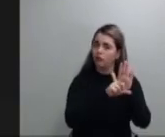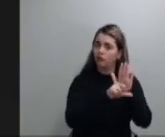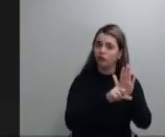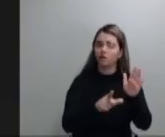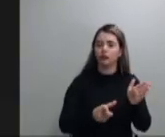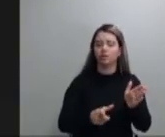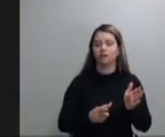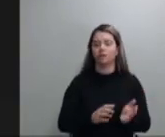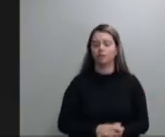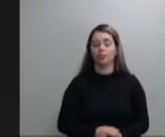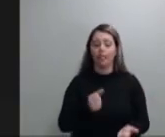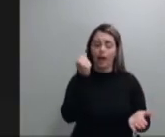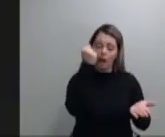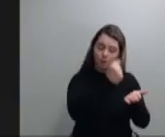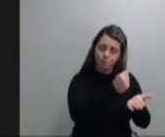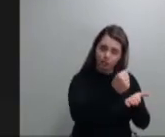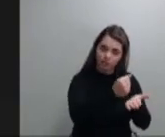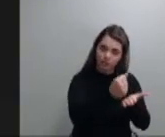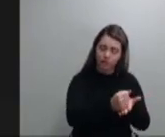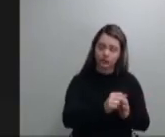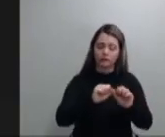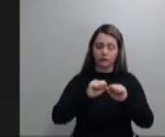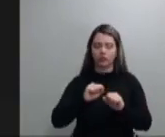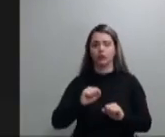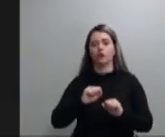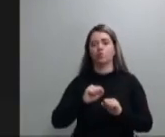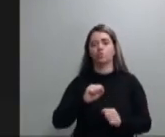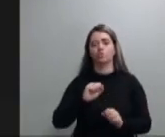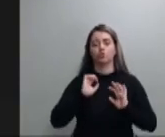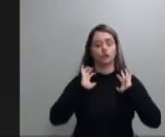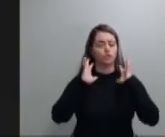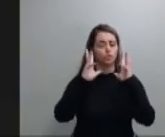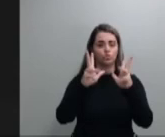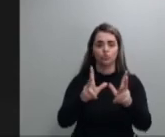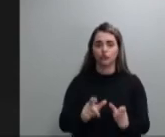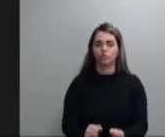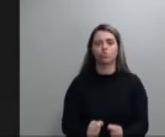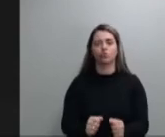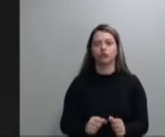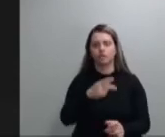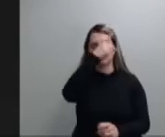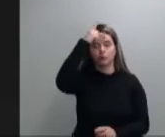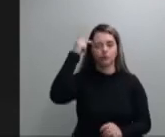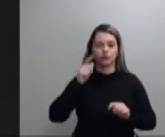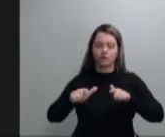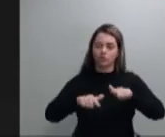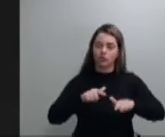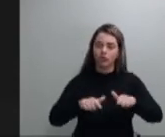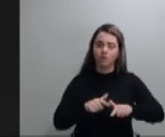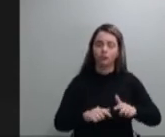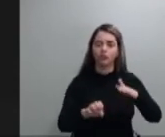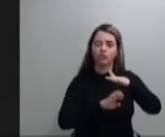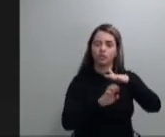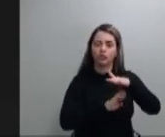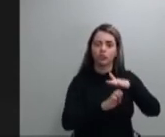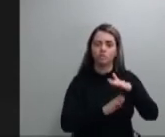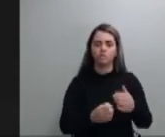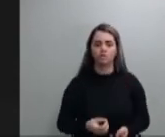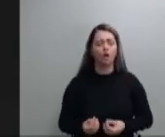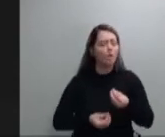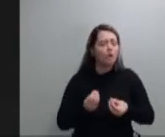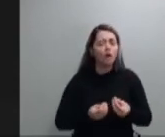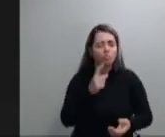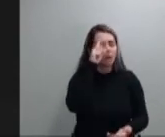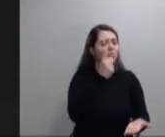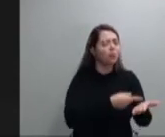aprovação para a Assembleia Geral para a consumação das transferências das ações como é que eu vou mandar na empresa do ministro Benedito